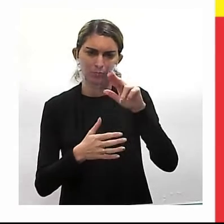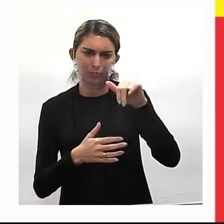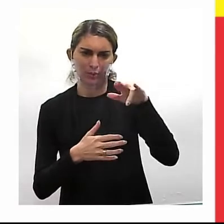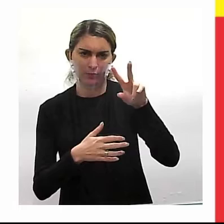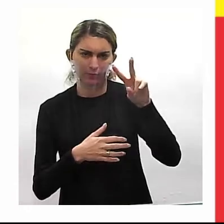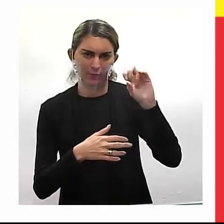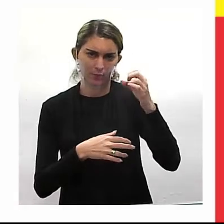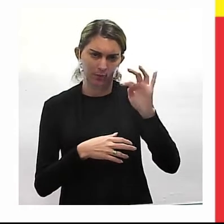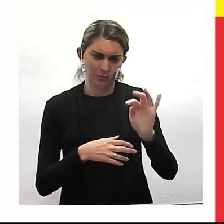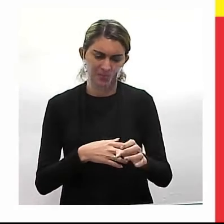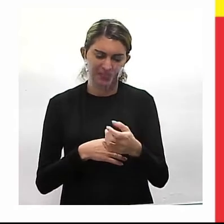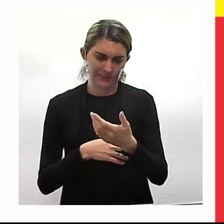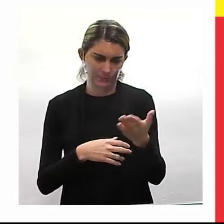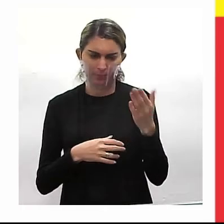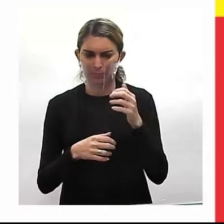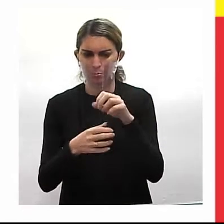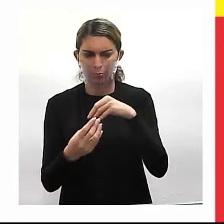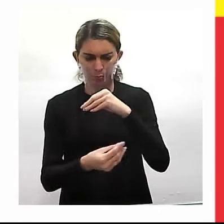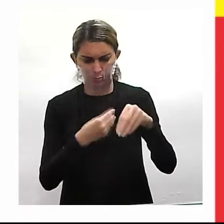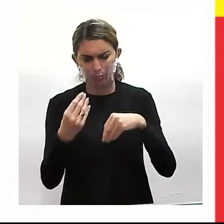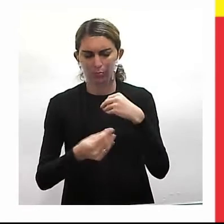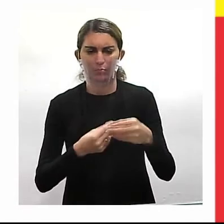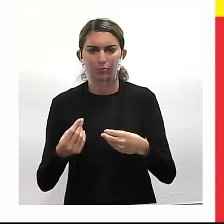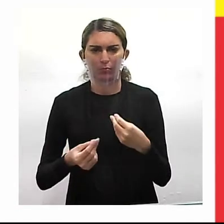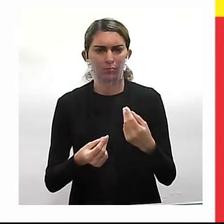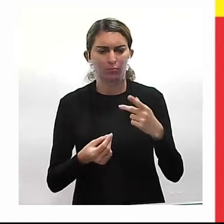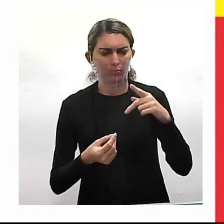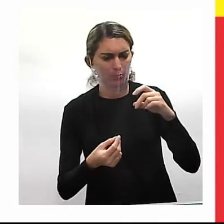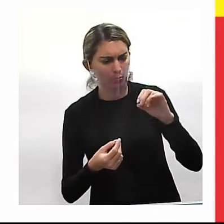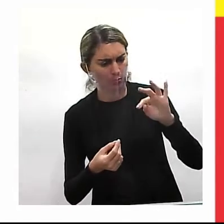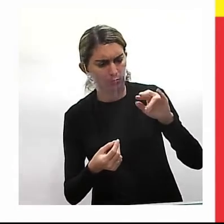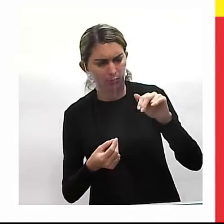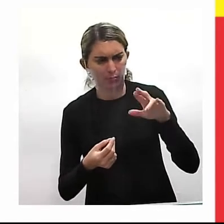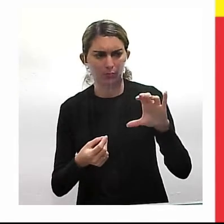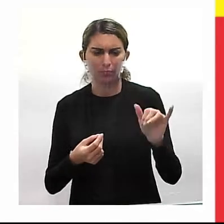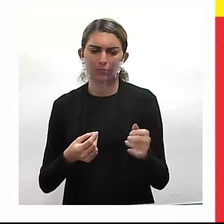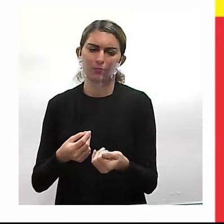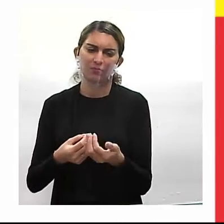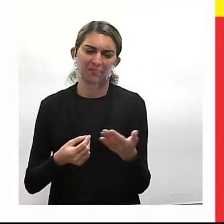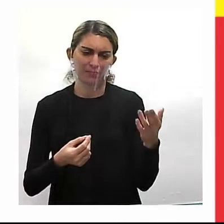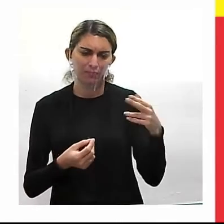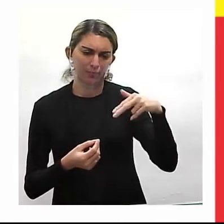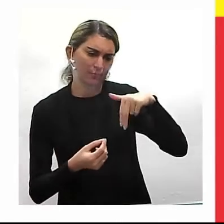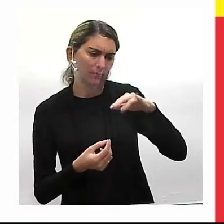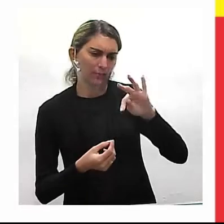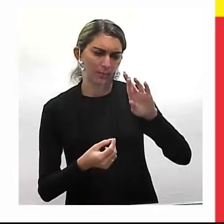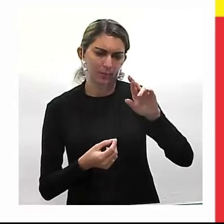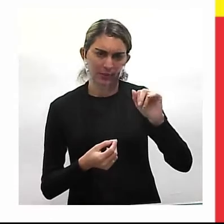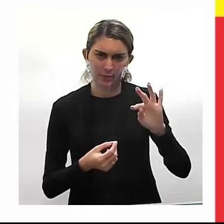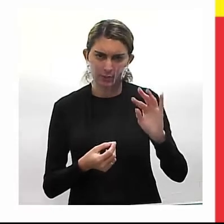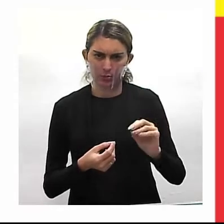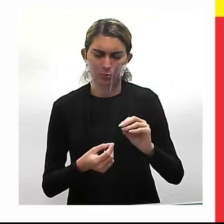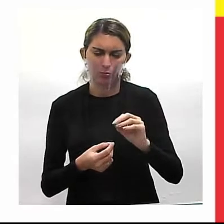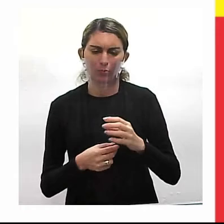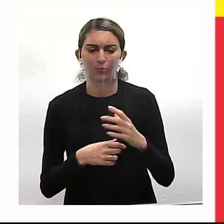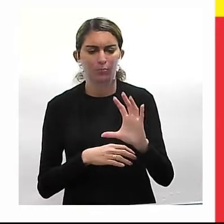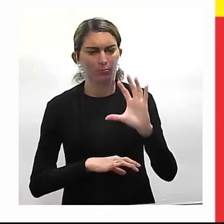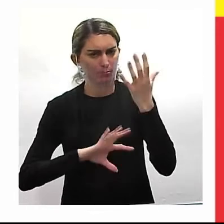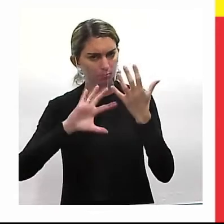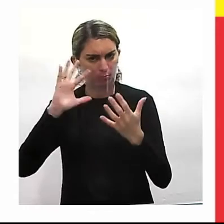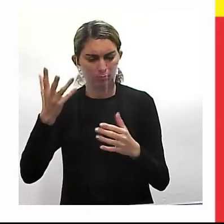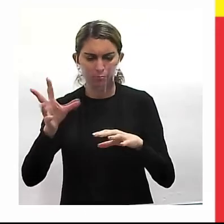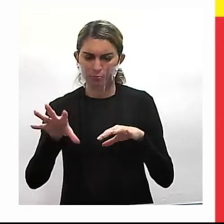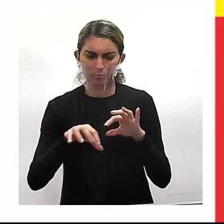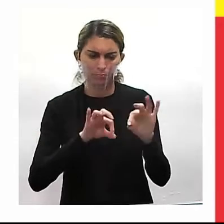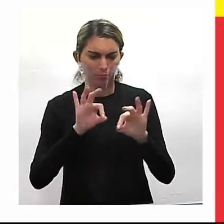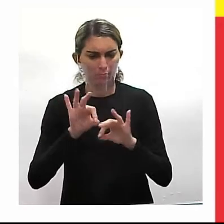né? Então, misturando-se o iodeto de potássio com a solução aquosa de nitrato de chumbo, certo? Ocorreu a formação